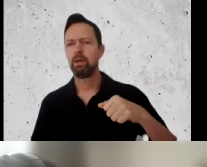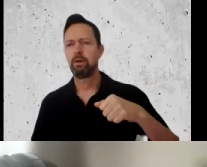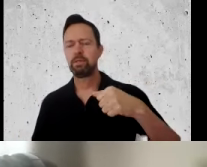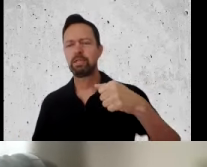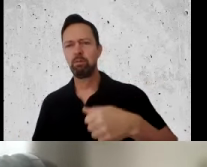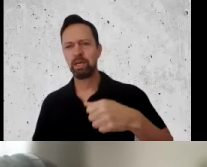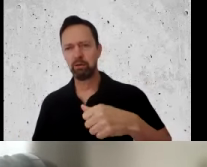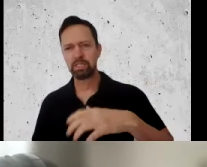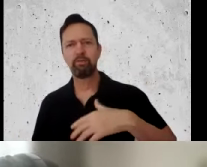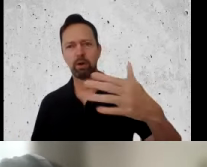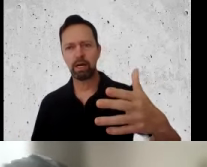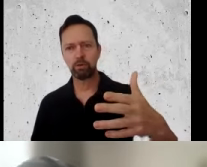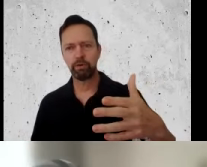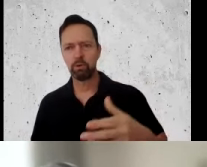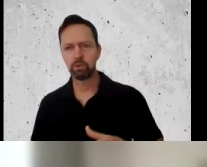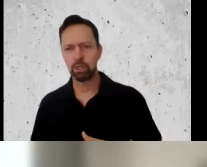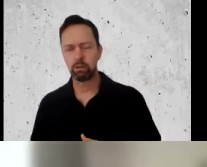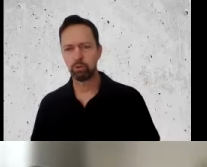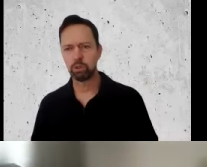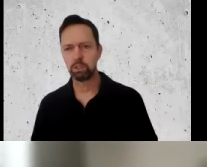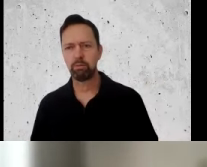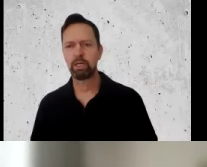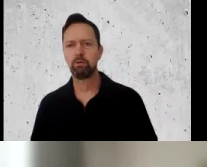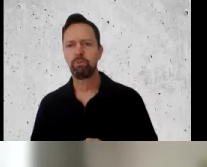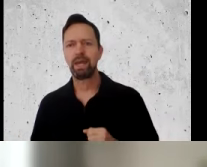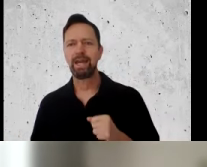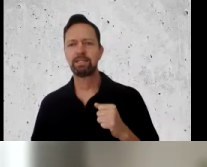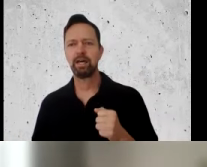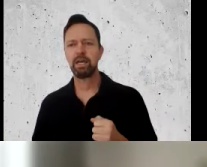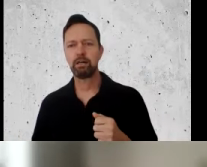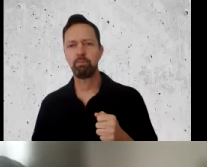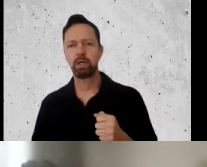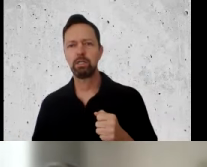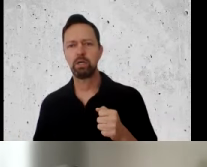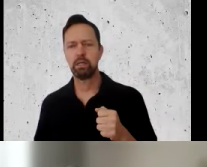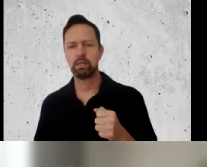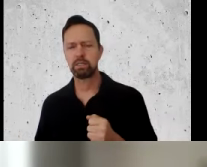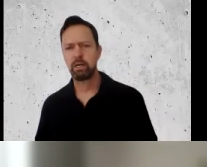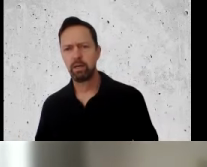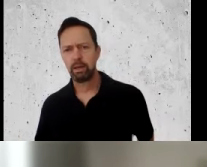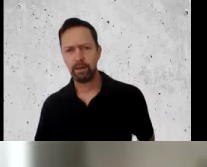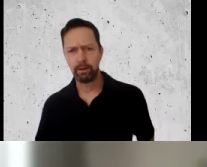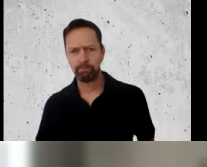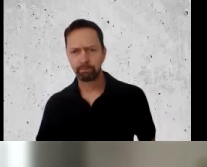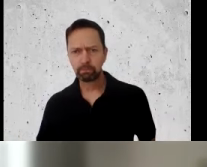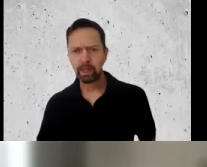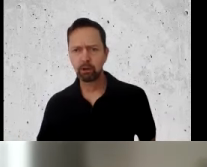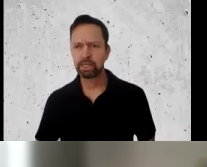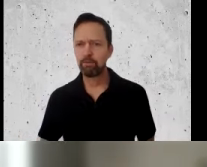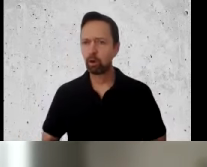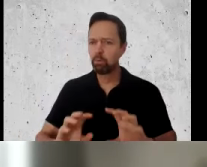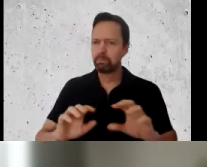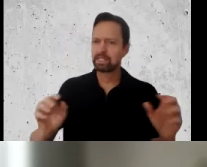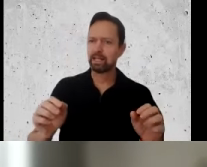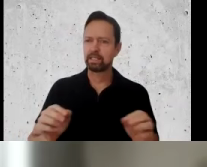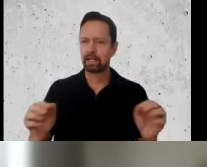alto. E, se eu não me engano, esse foi um caso famoso, né, no judiciário americano. Eles ganharam porque eles